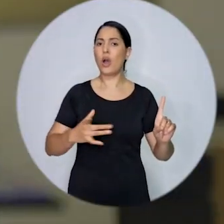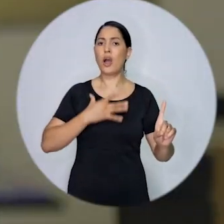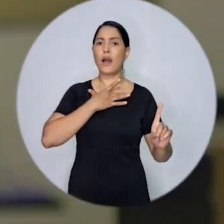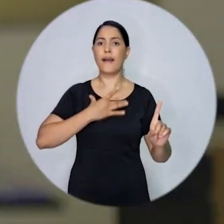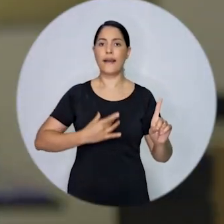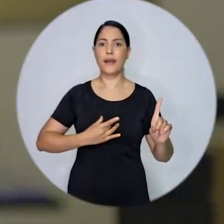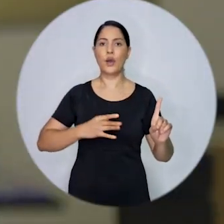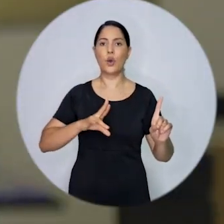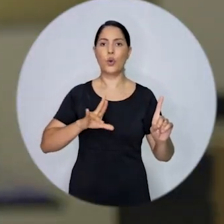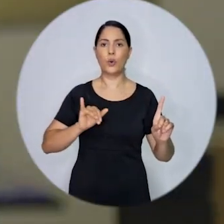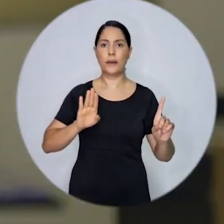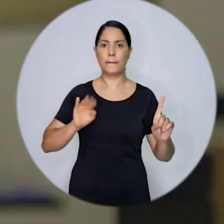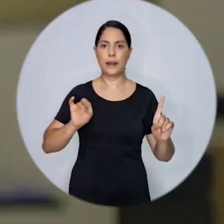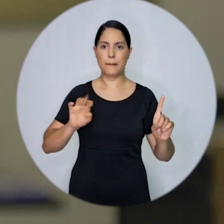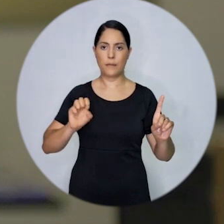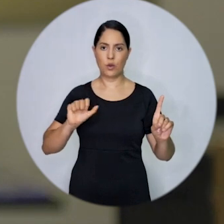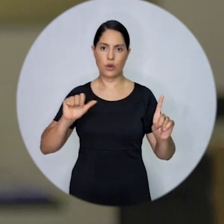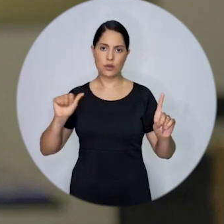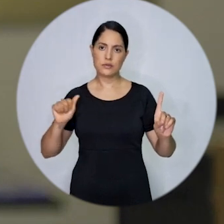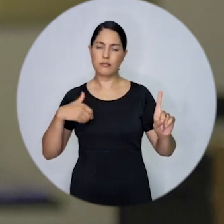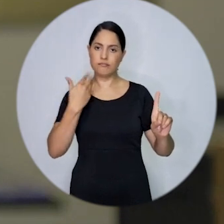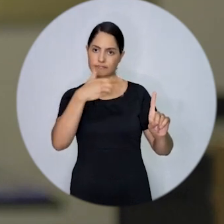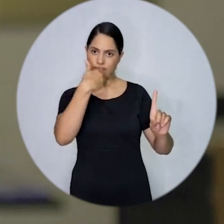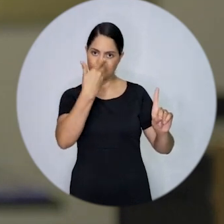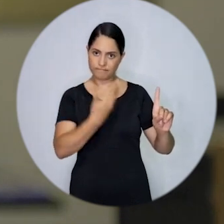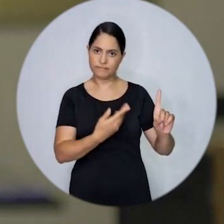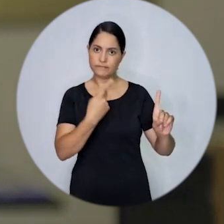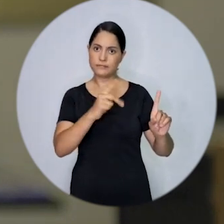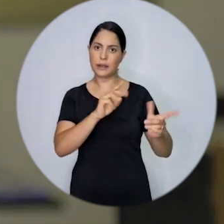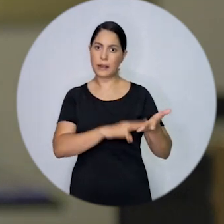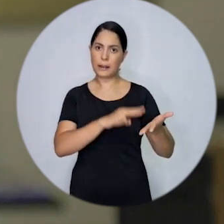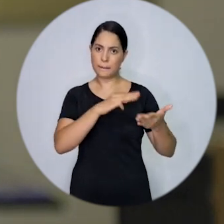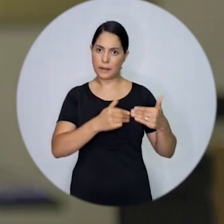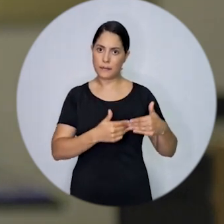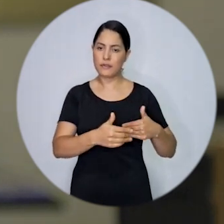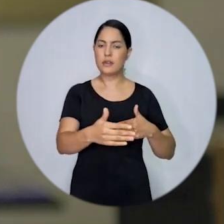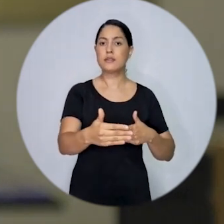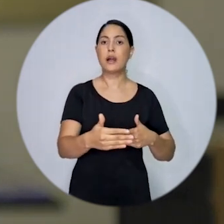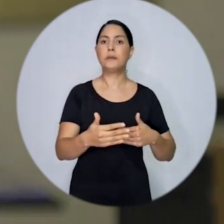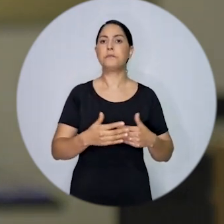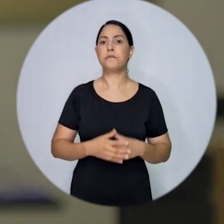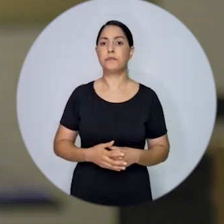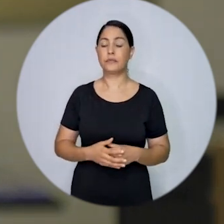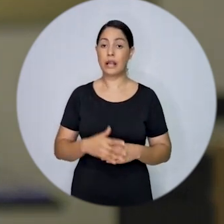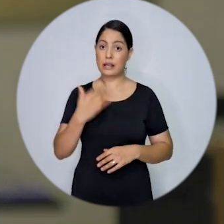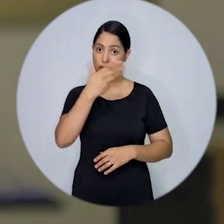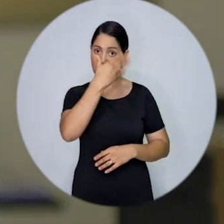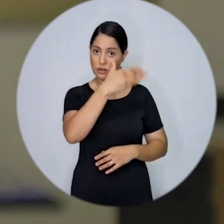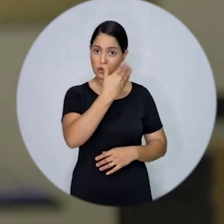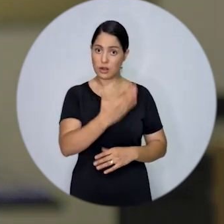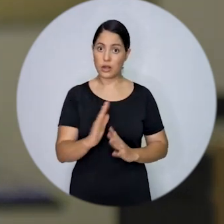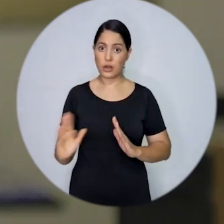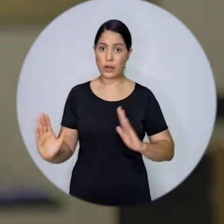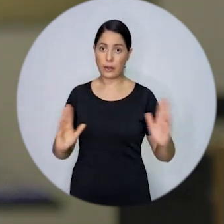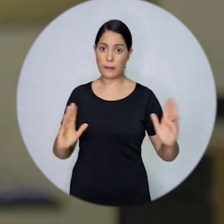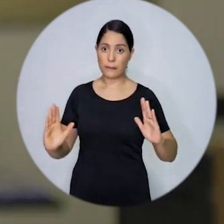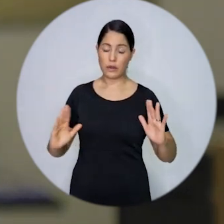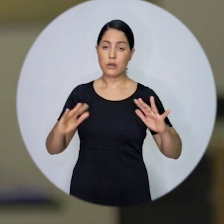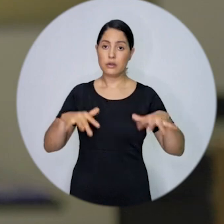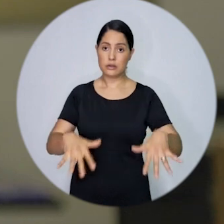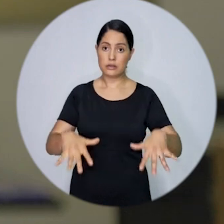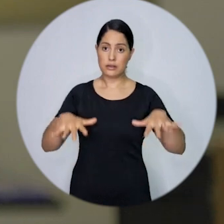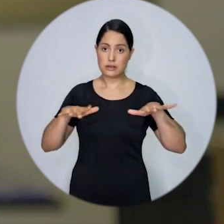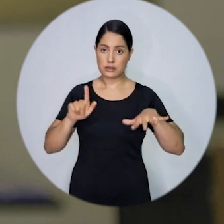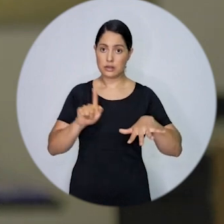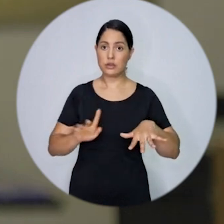delas foi a outorga da medalha Rui Barbosa ao membro honorário vitalício da instituição. A honraria foi aprovada por aclamação durante